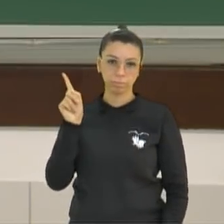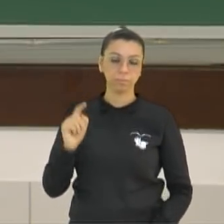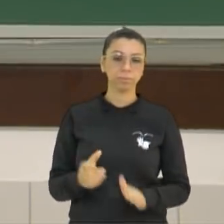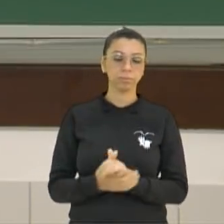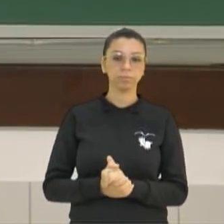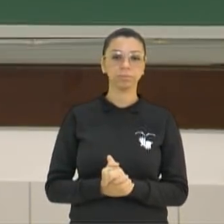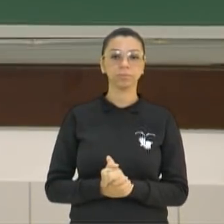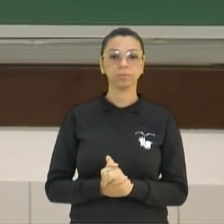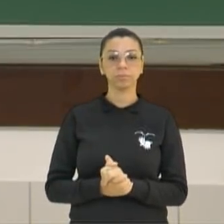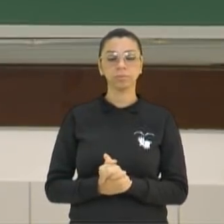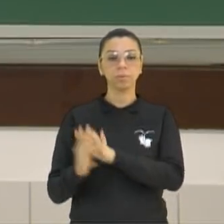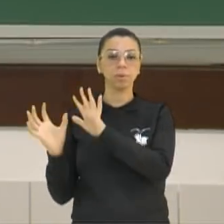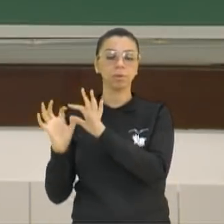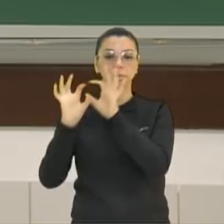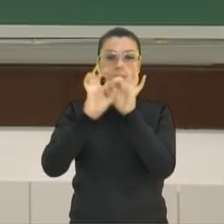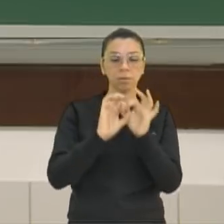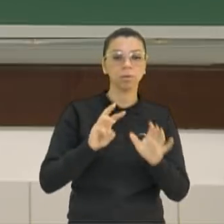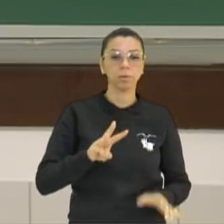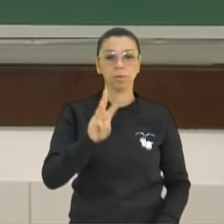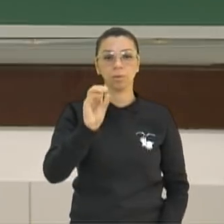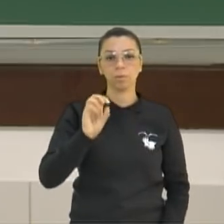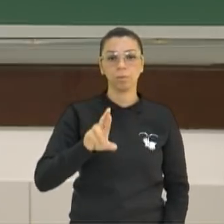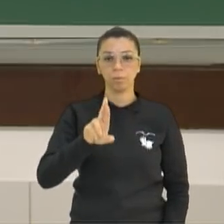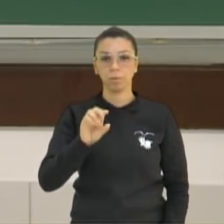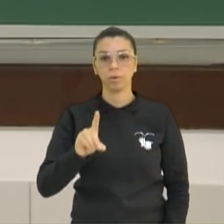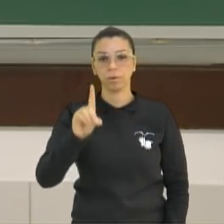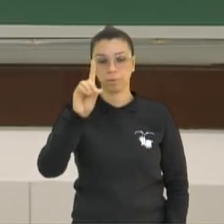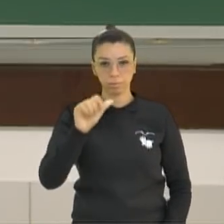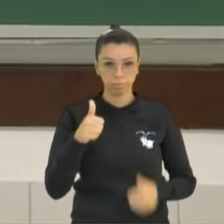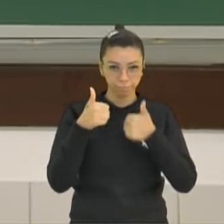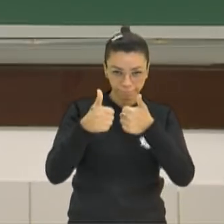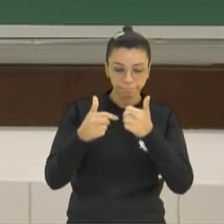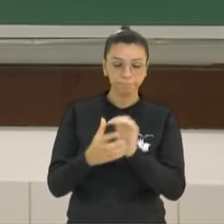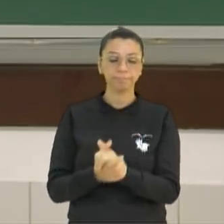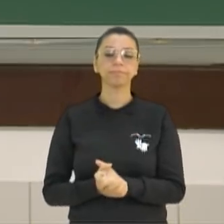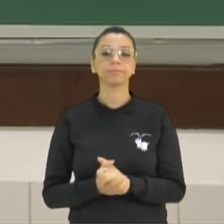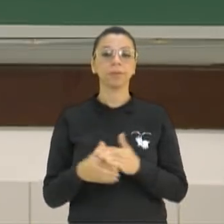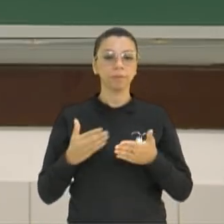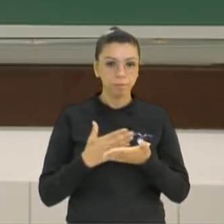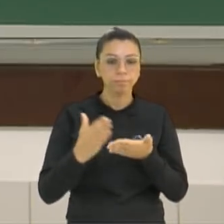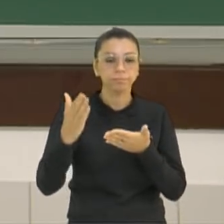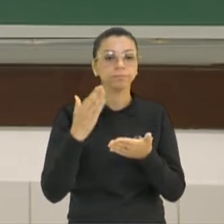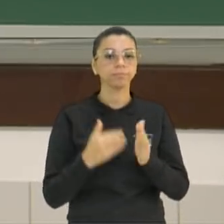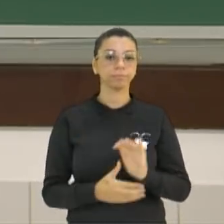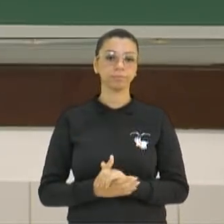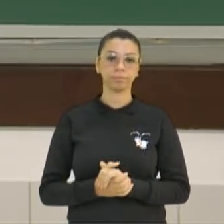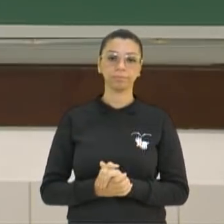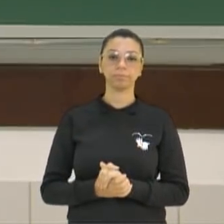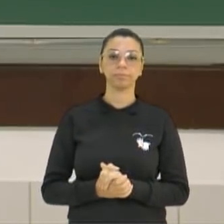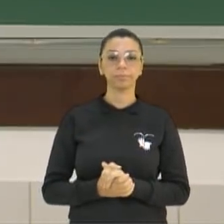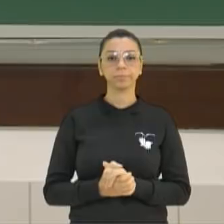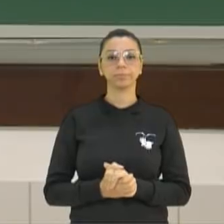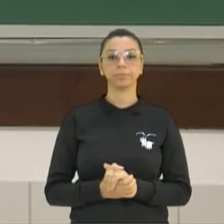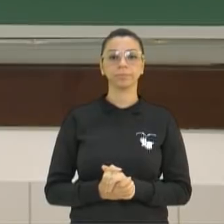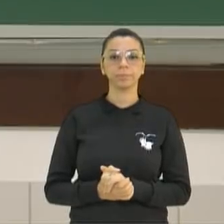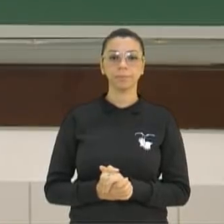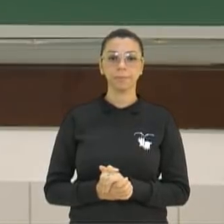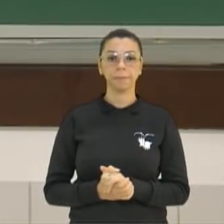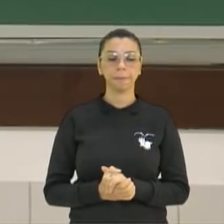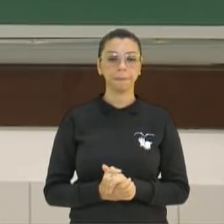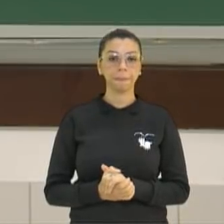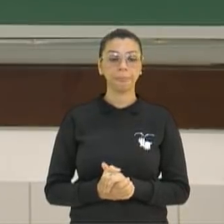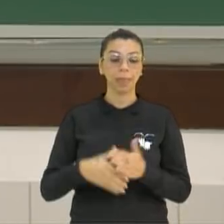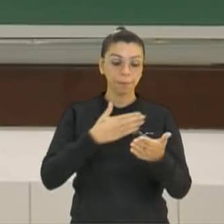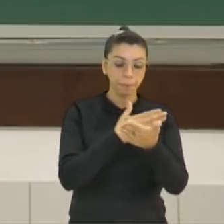sobre link words, coisas que nós já vimos, certo? Então, let's go! Vamos lá! Reading Comprehension. Então, vamos